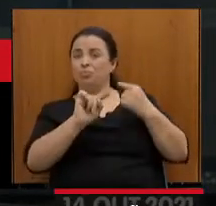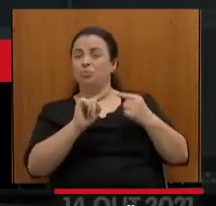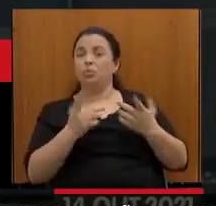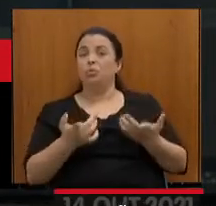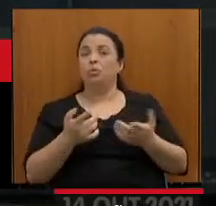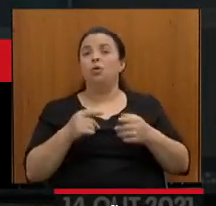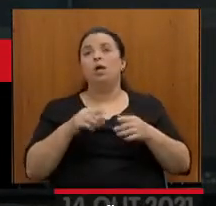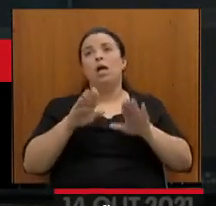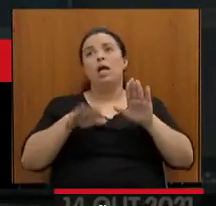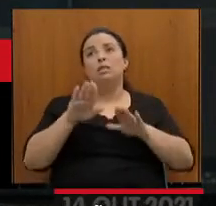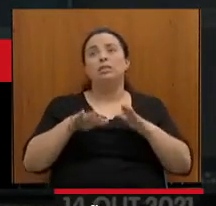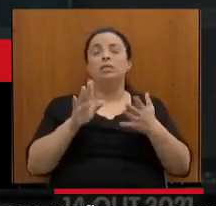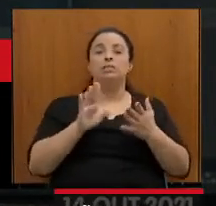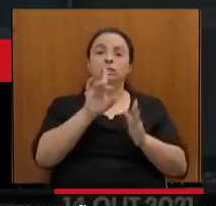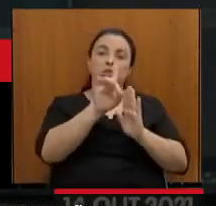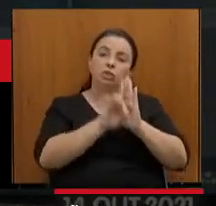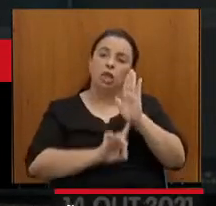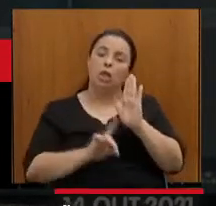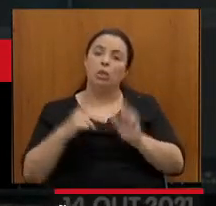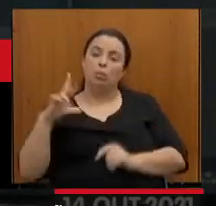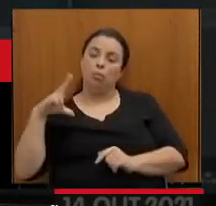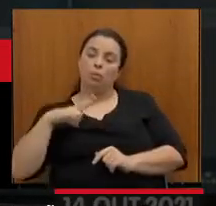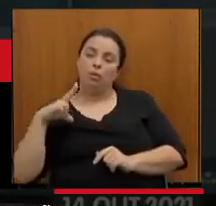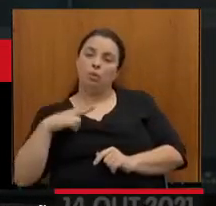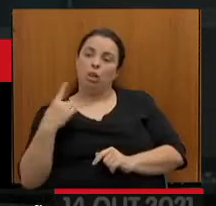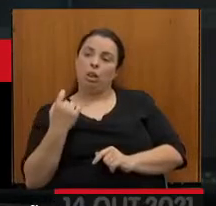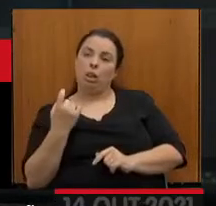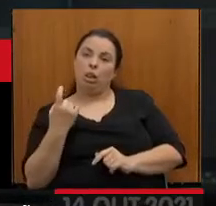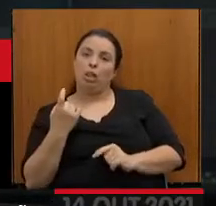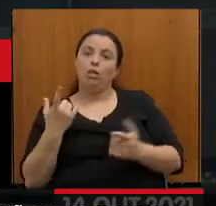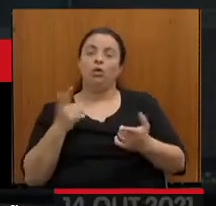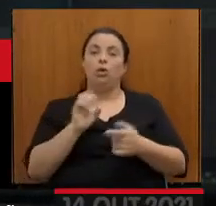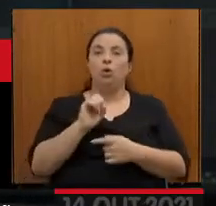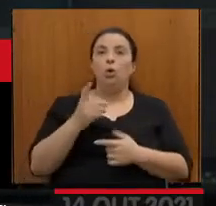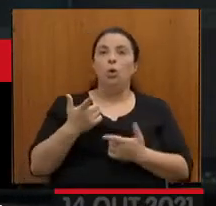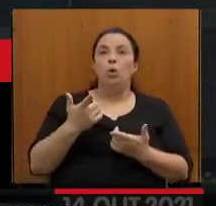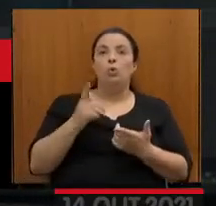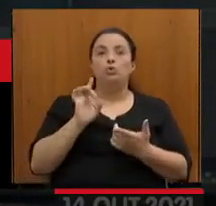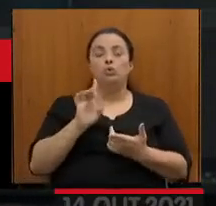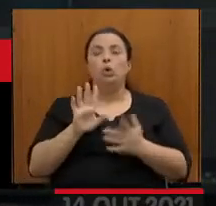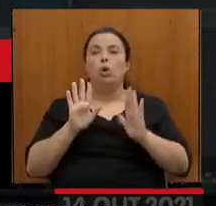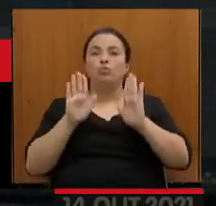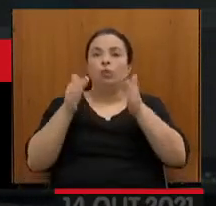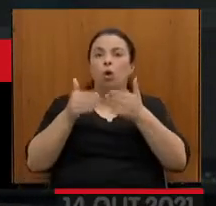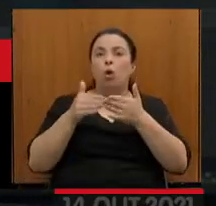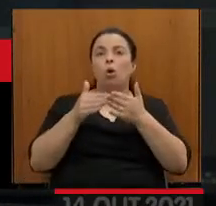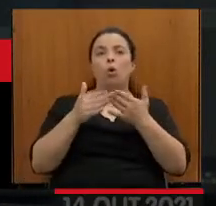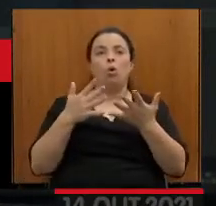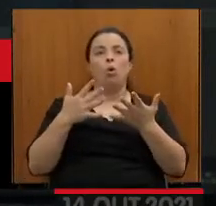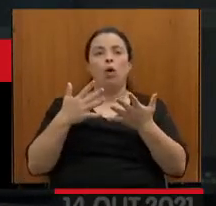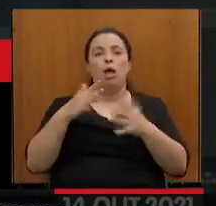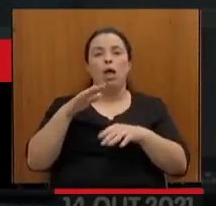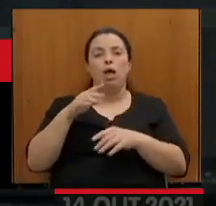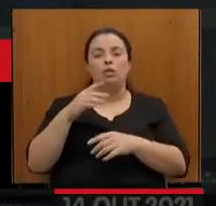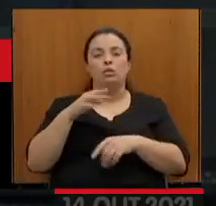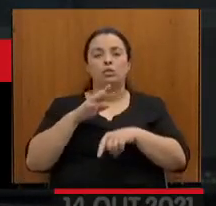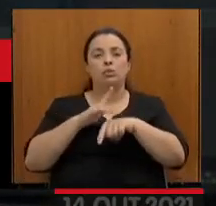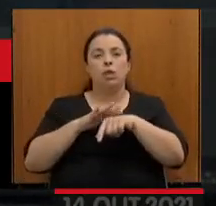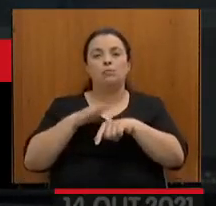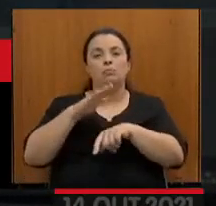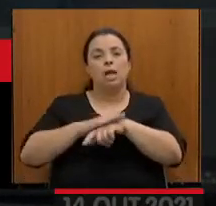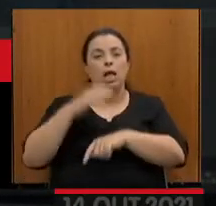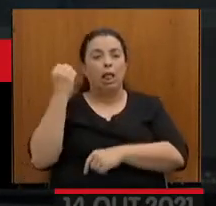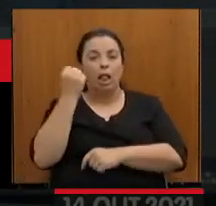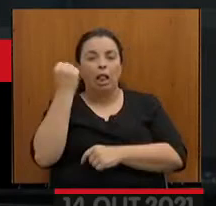concentramos em direitos individuais, ou então um pouco mais na alta complexidade, medicamentos de alto custo, e às vezes